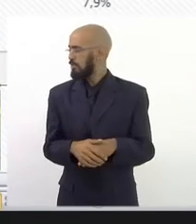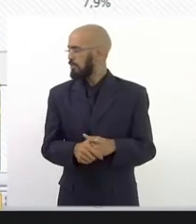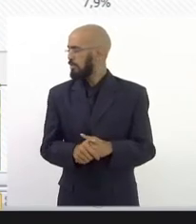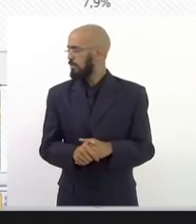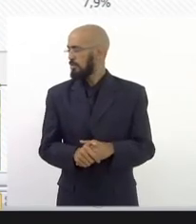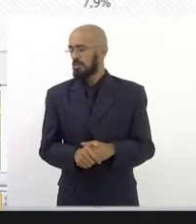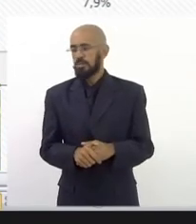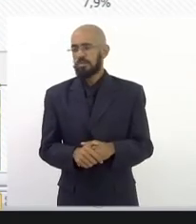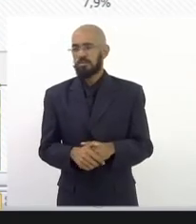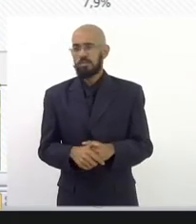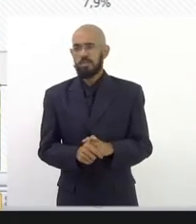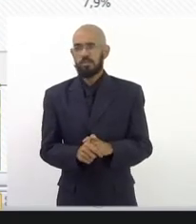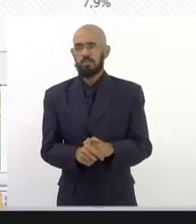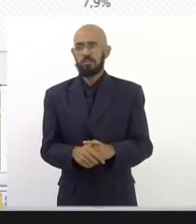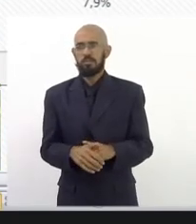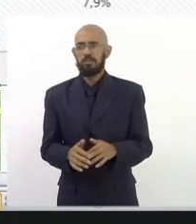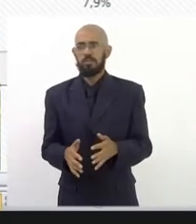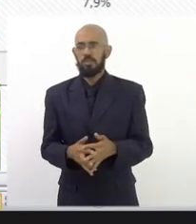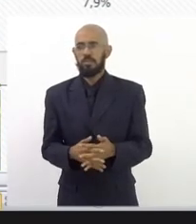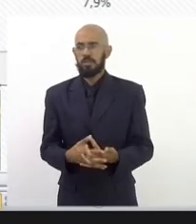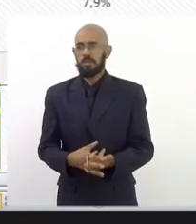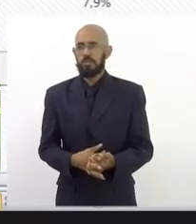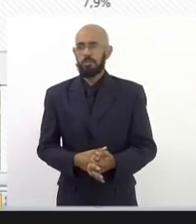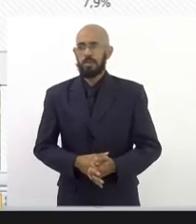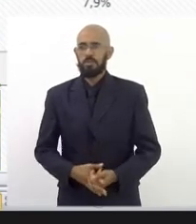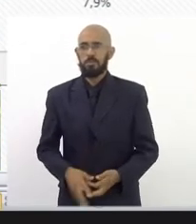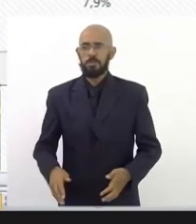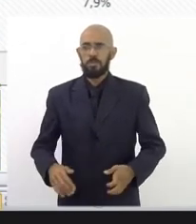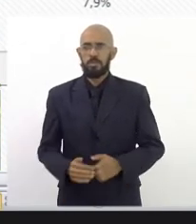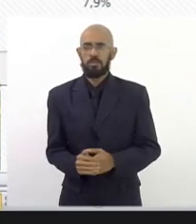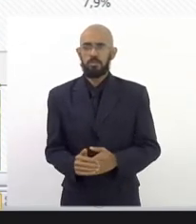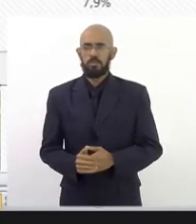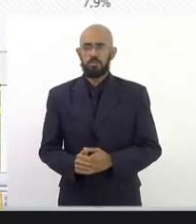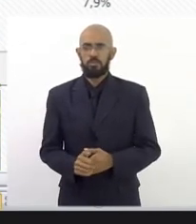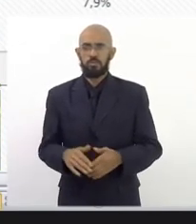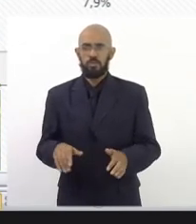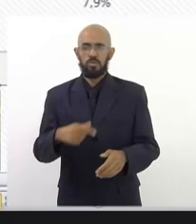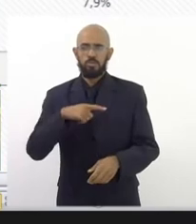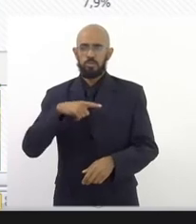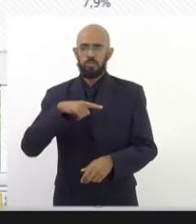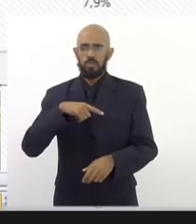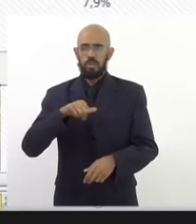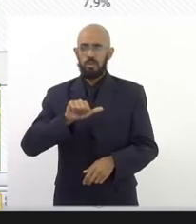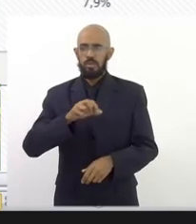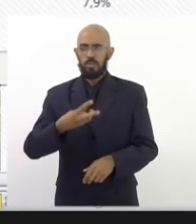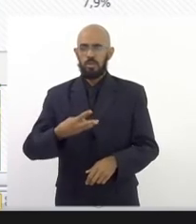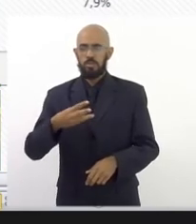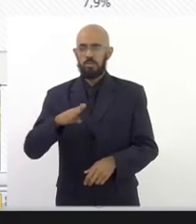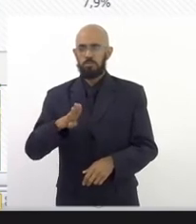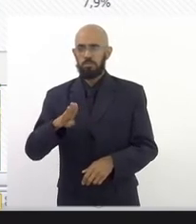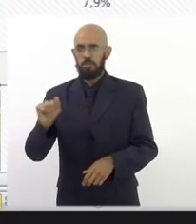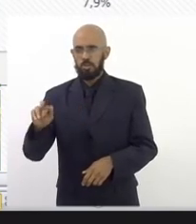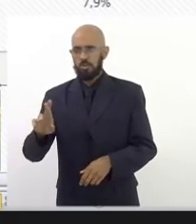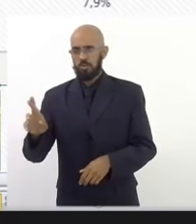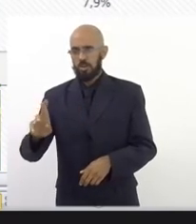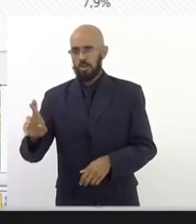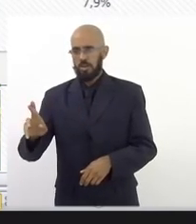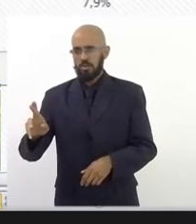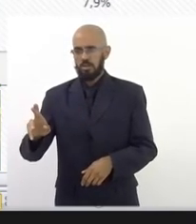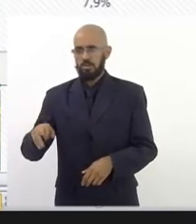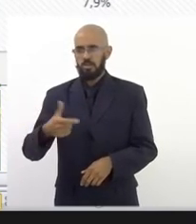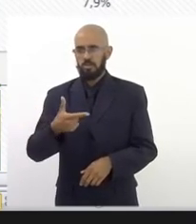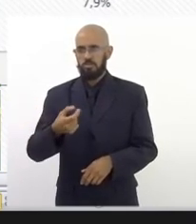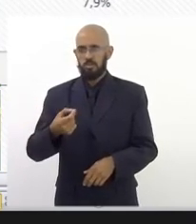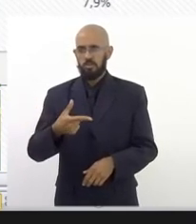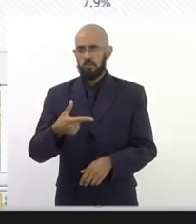qual foi o... A gente tem um resultado orçamentário de 13 bilhões em